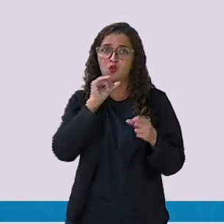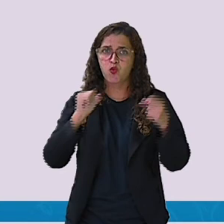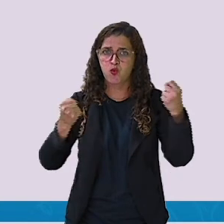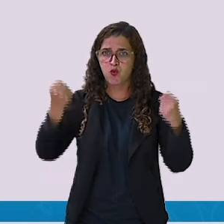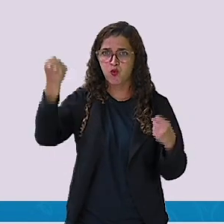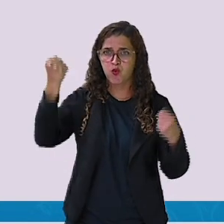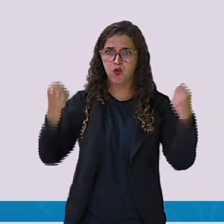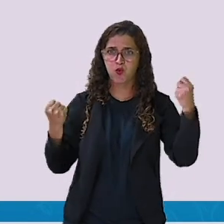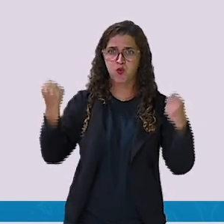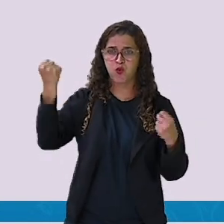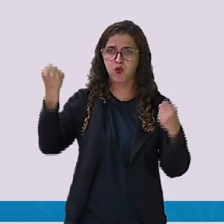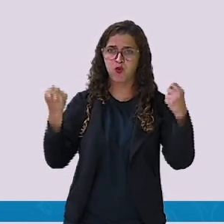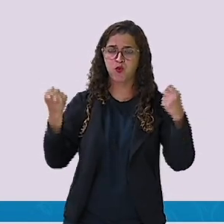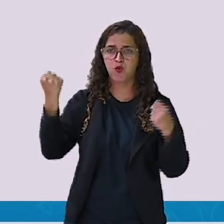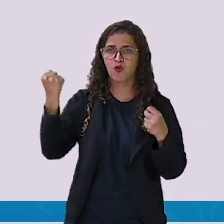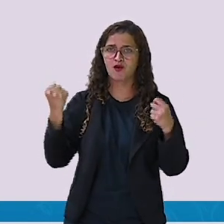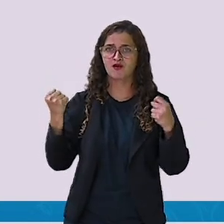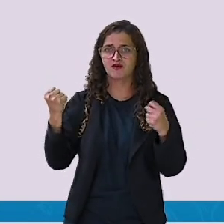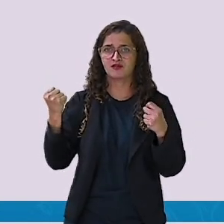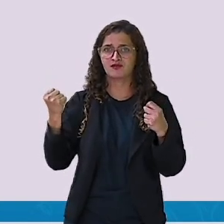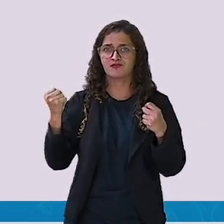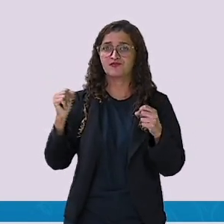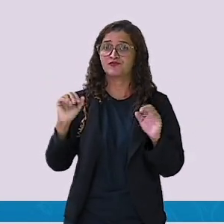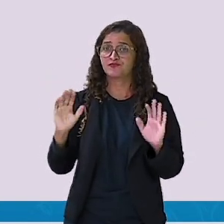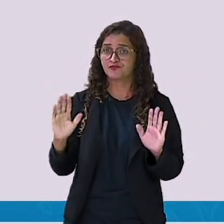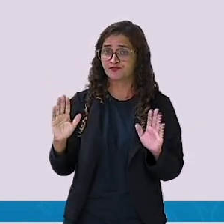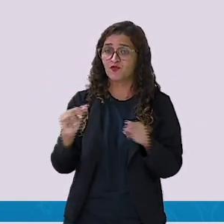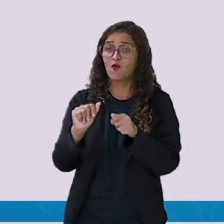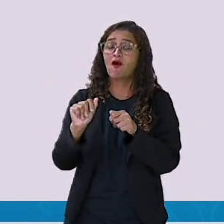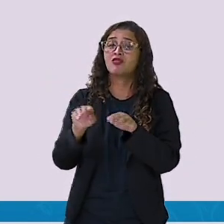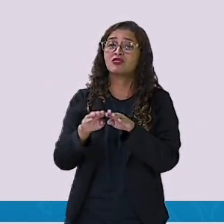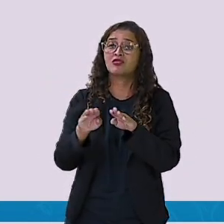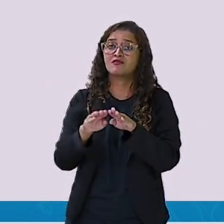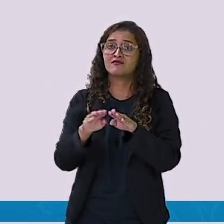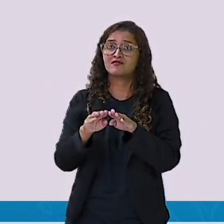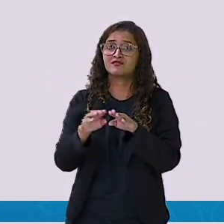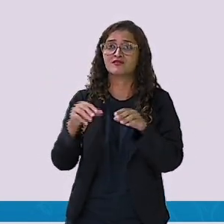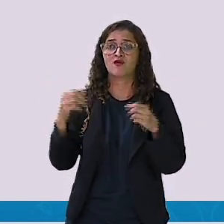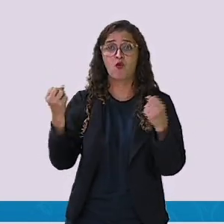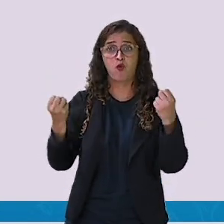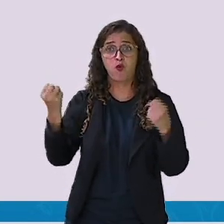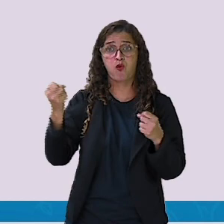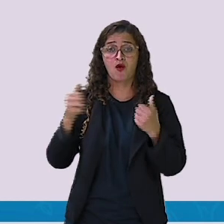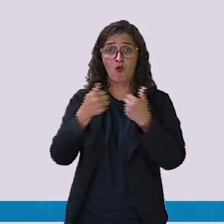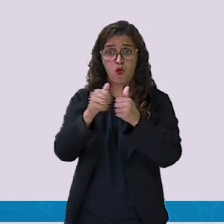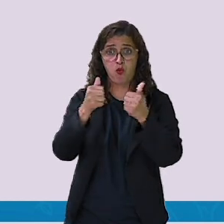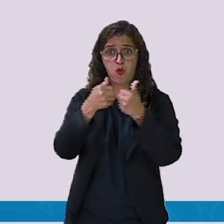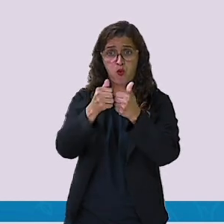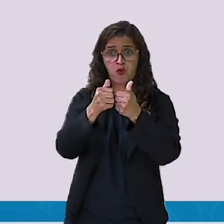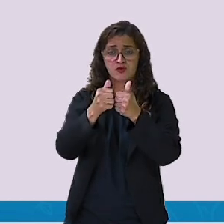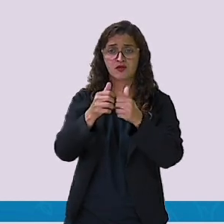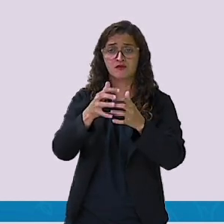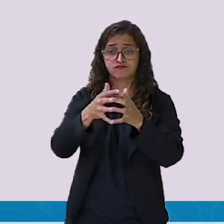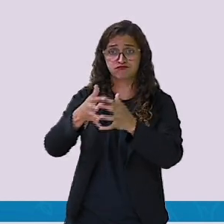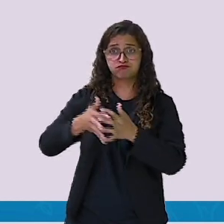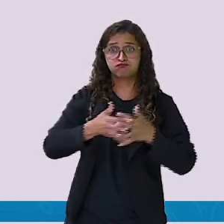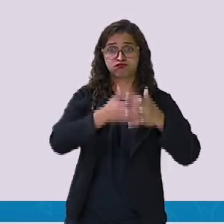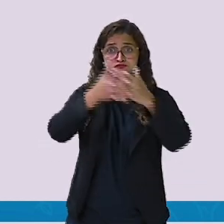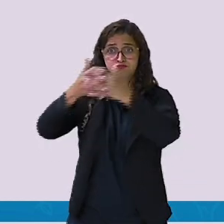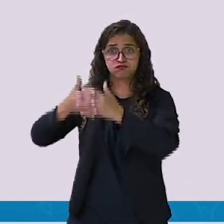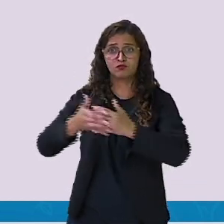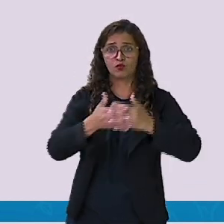intermediários. Elas duram, mas elas também estão fabricando o quê? Para automóveis, ônibus e caminhões, que são